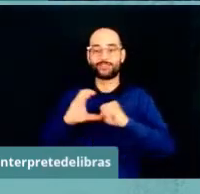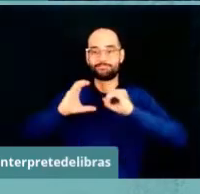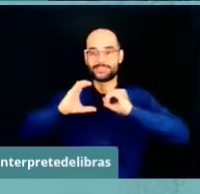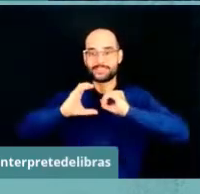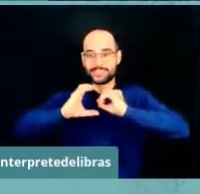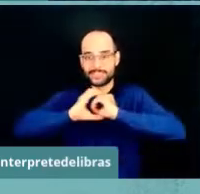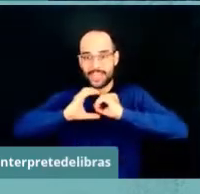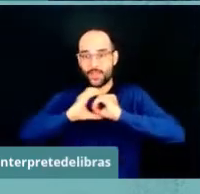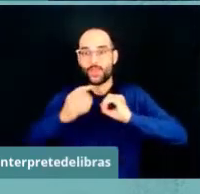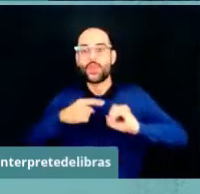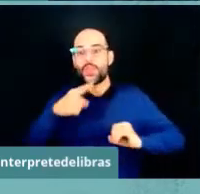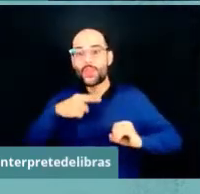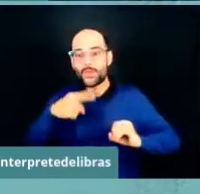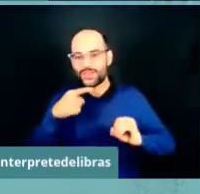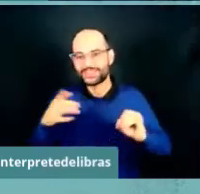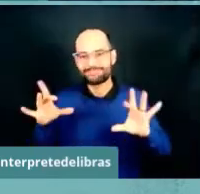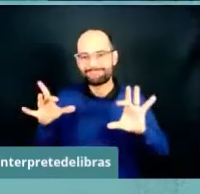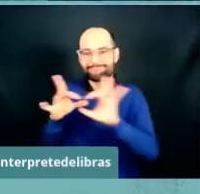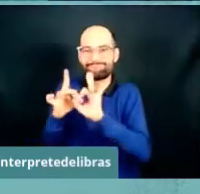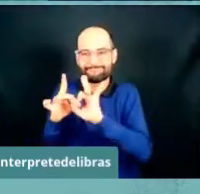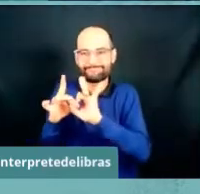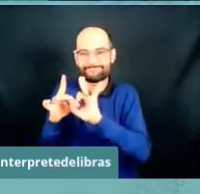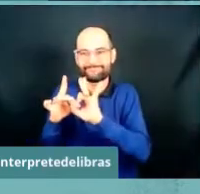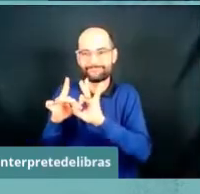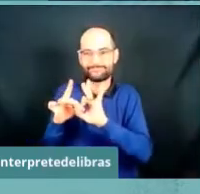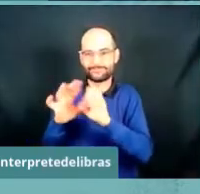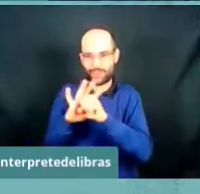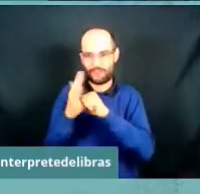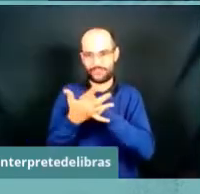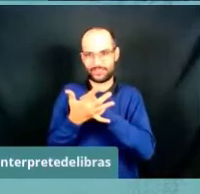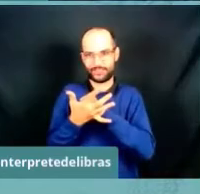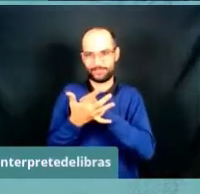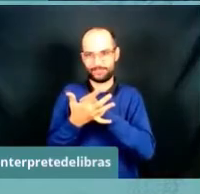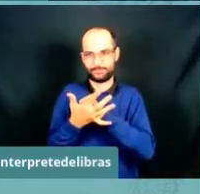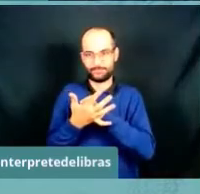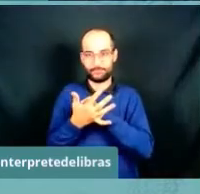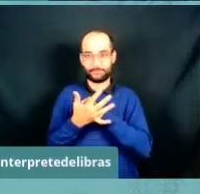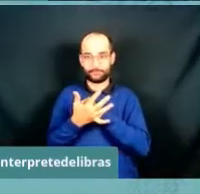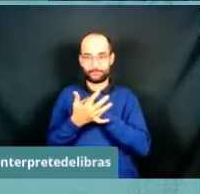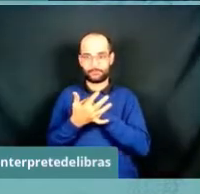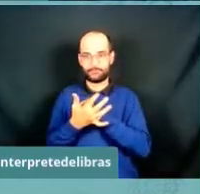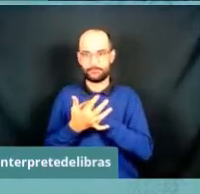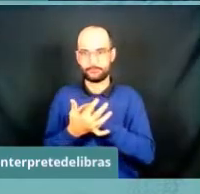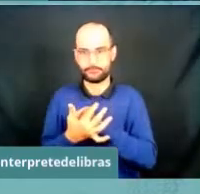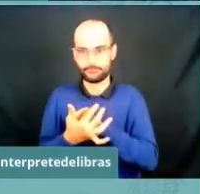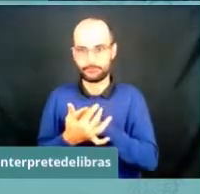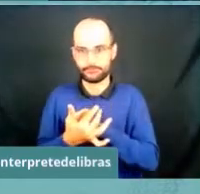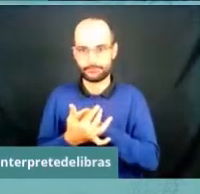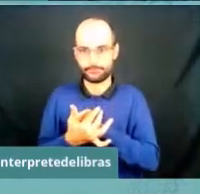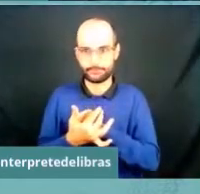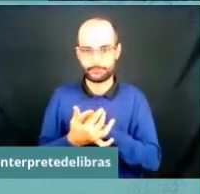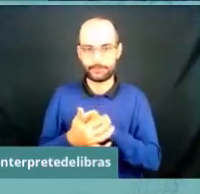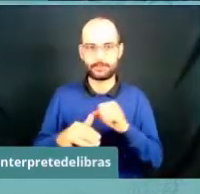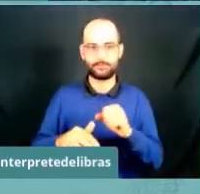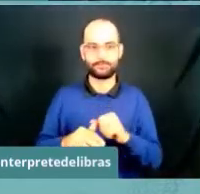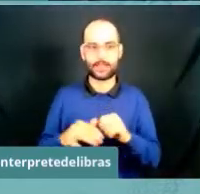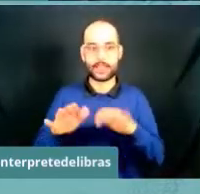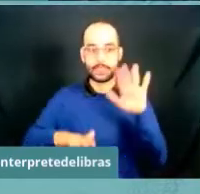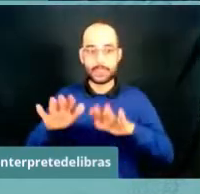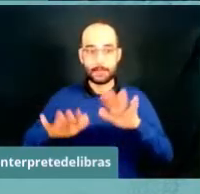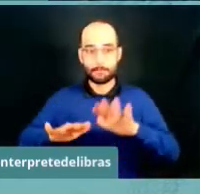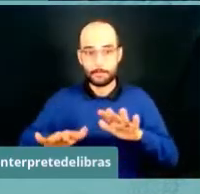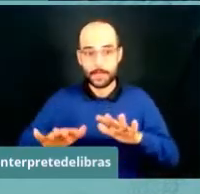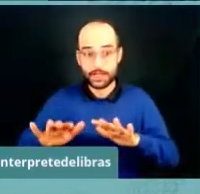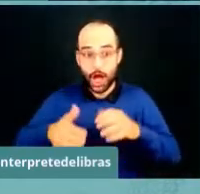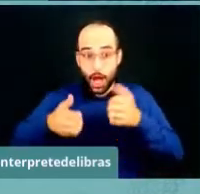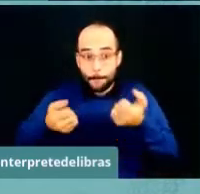Quais são os benefícios e problemas de uma vacina com vírus enfraquecido? Depende da produção do IFA, eu vou